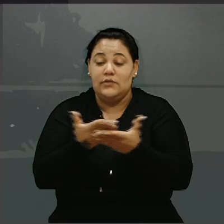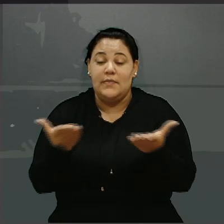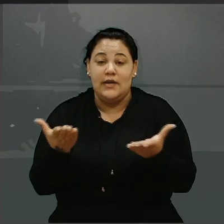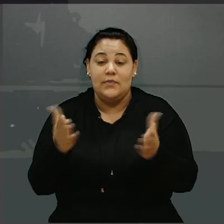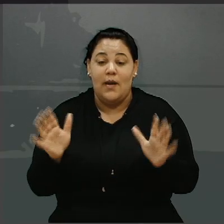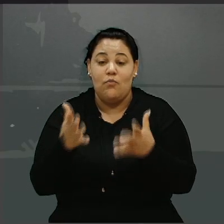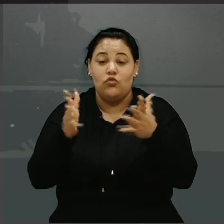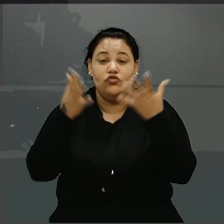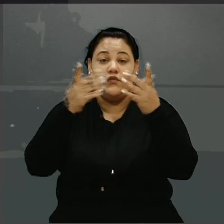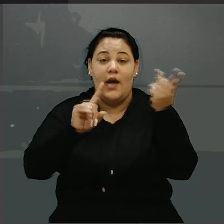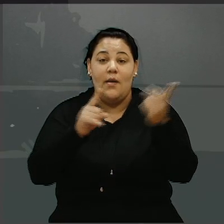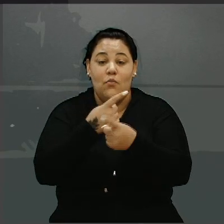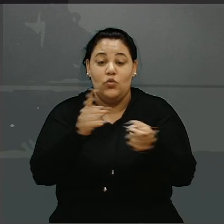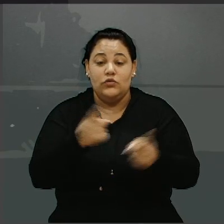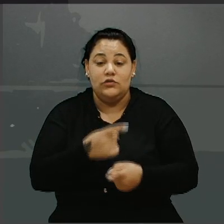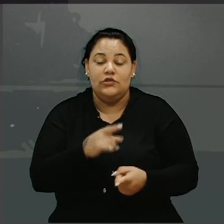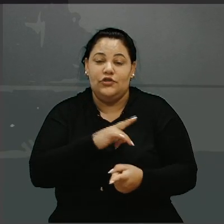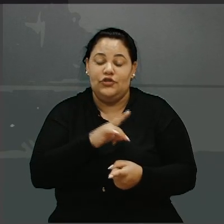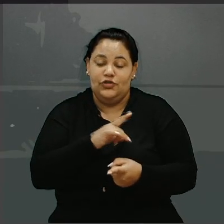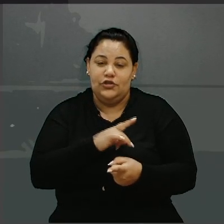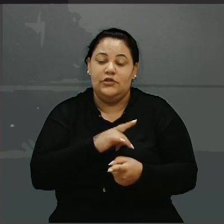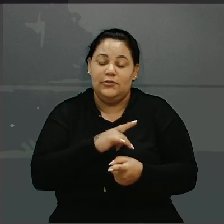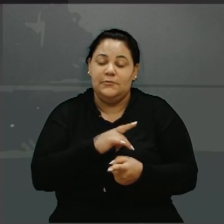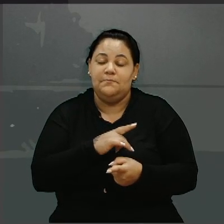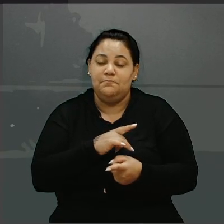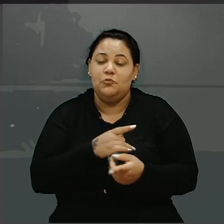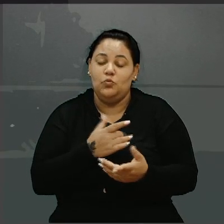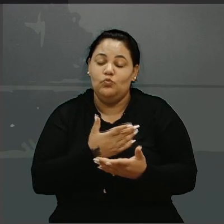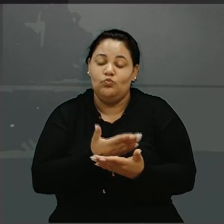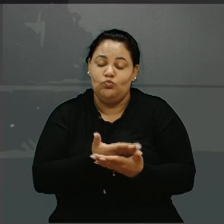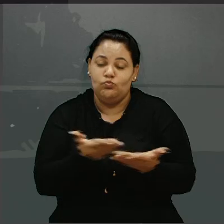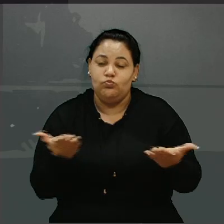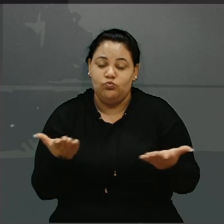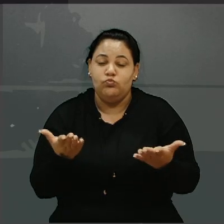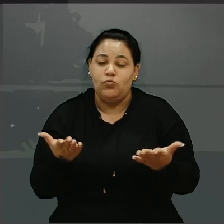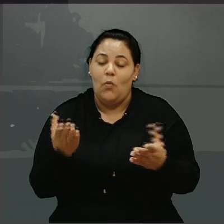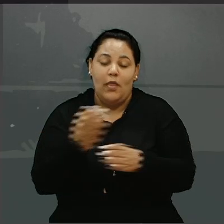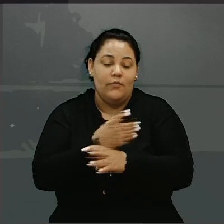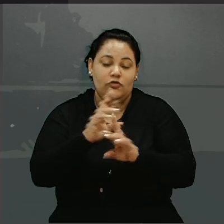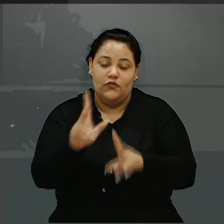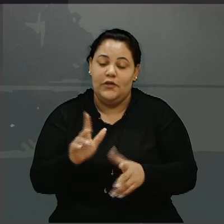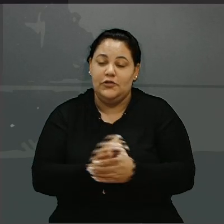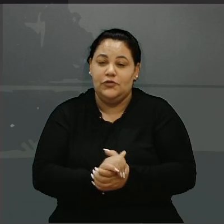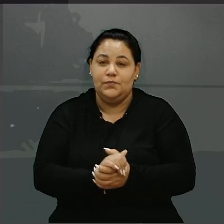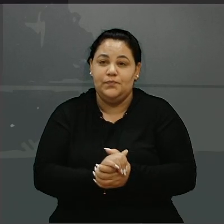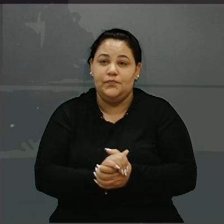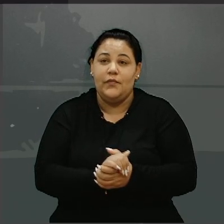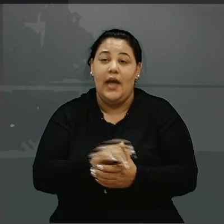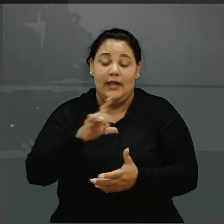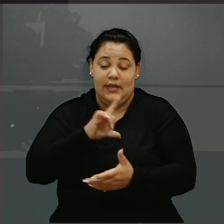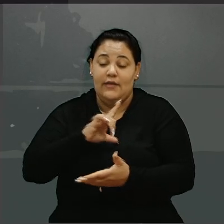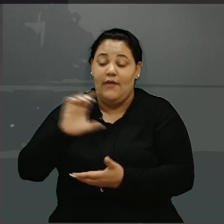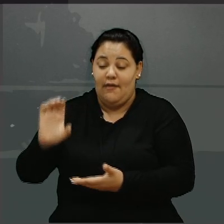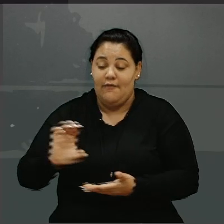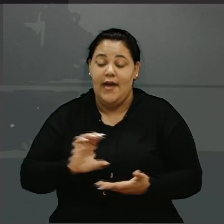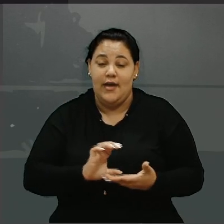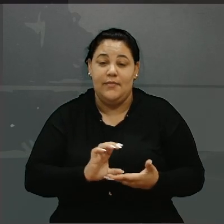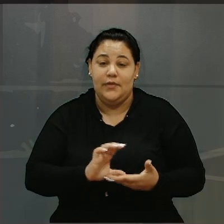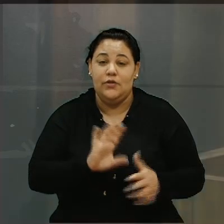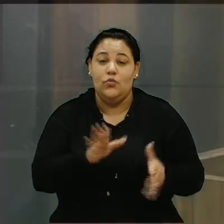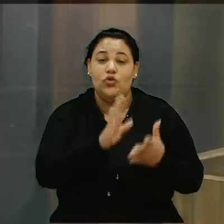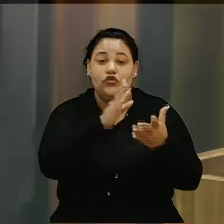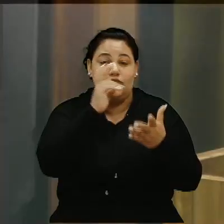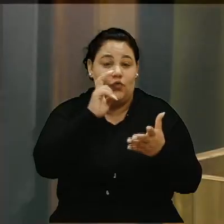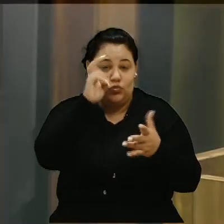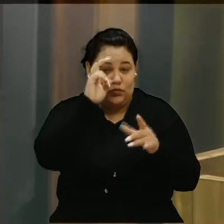independente, tínhamos um cenário bastante distinto do que temos hoje em Caxias do Sul. O Financiarte era um edital inspirador, que permitia